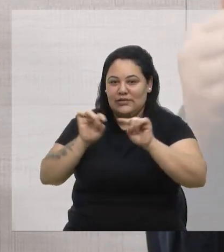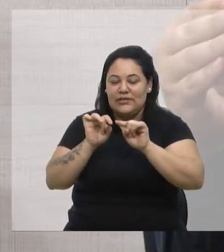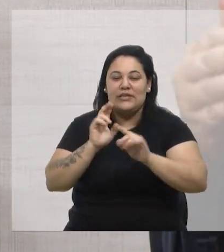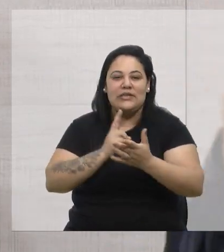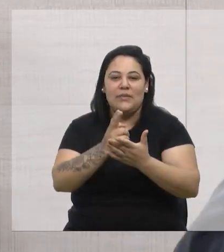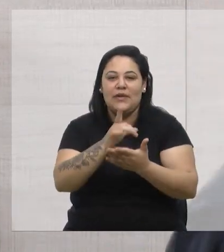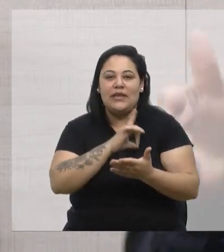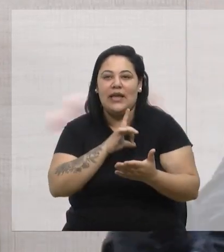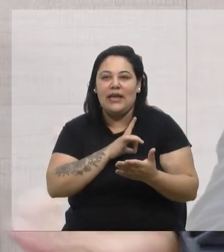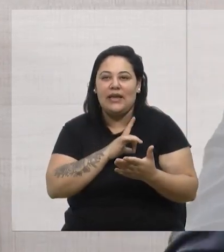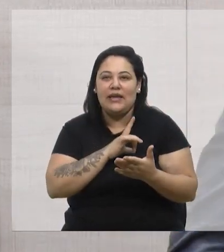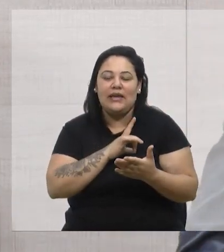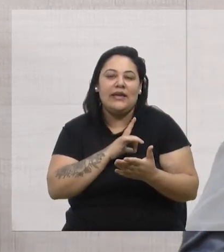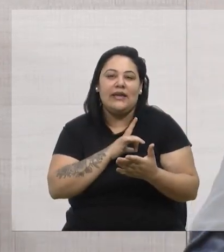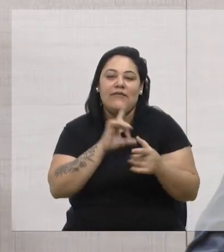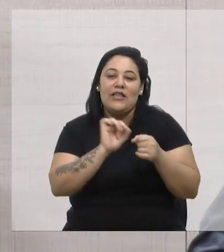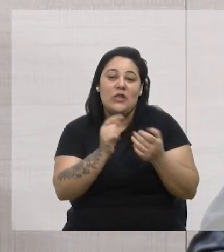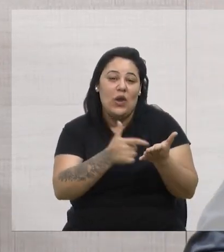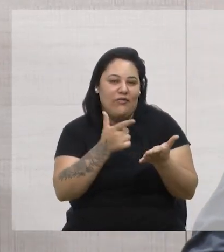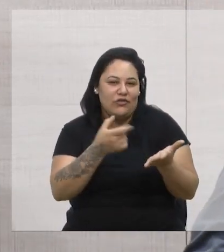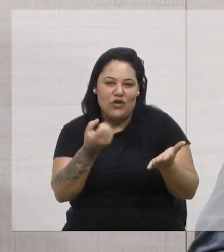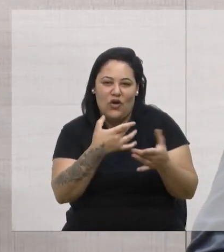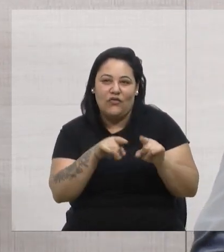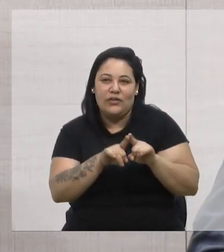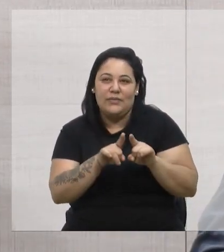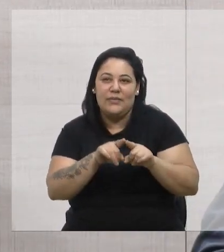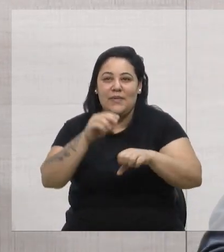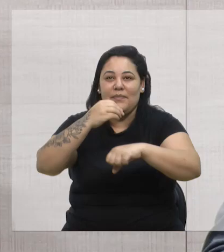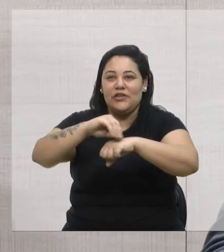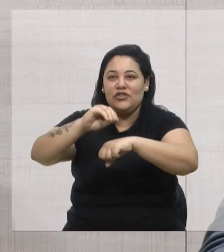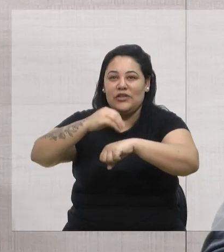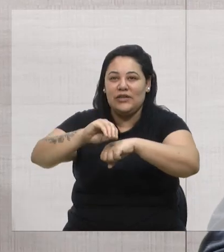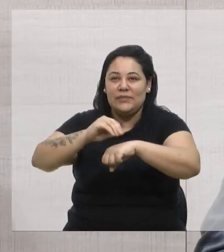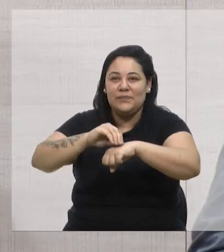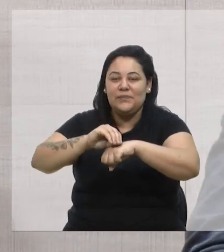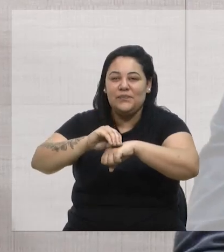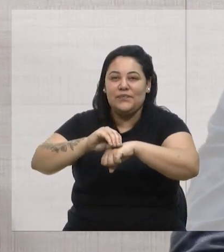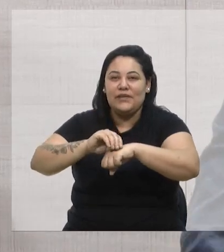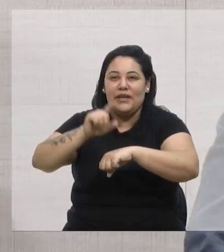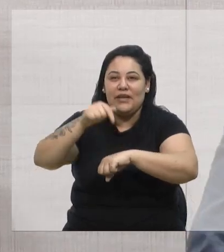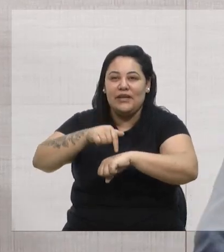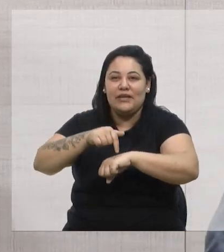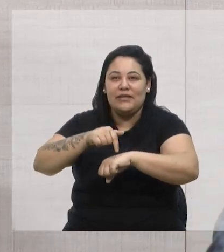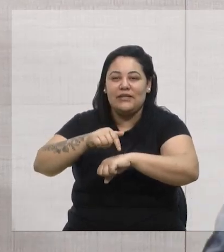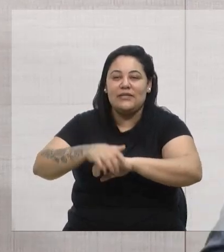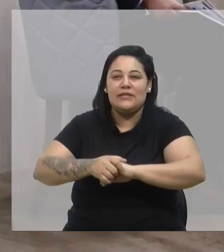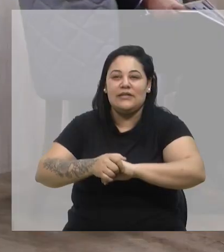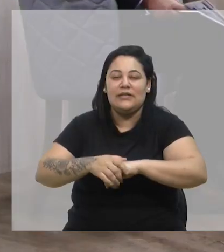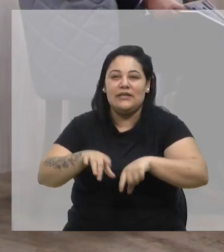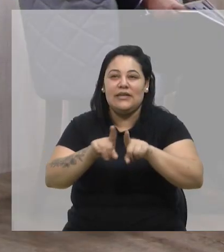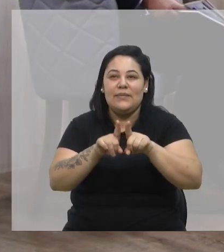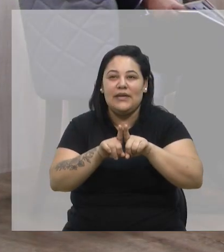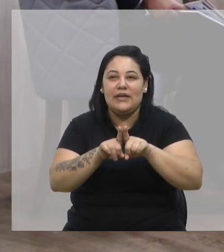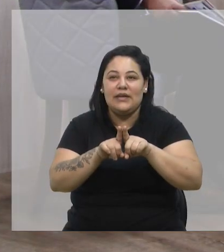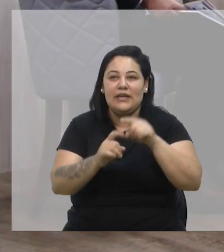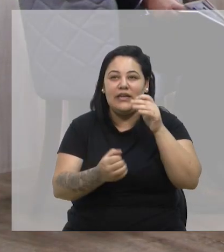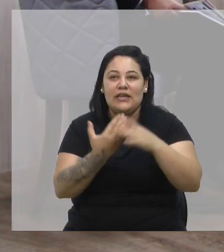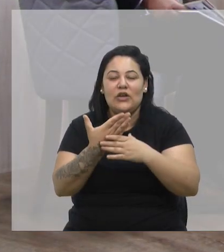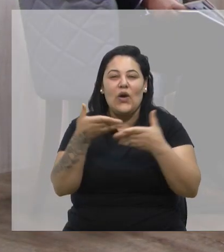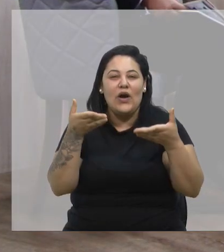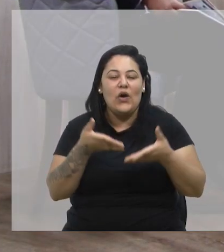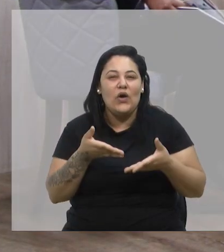sempre mantido uma constante produção, né? Então, minha dica fica essa. Vão atrás do autor. Inclusive, ele